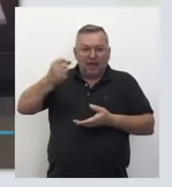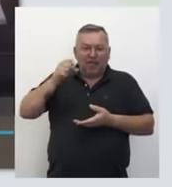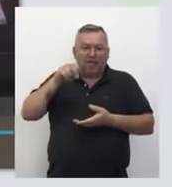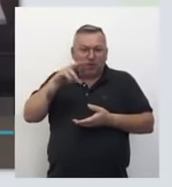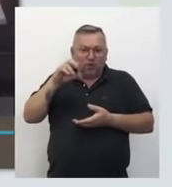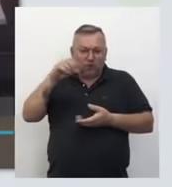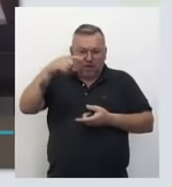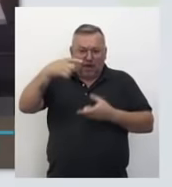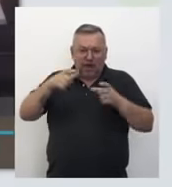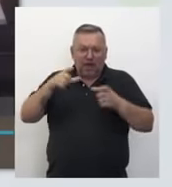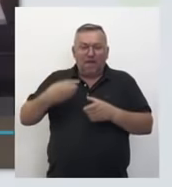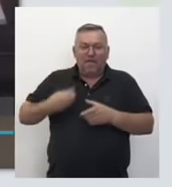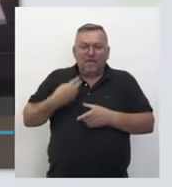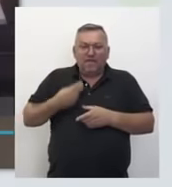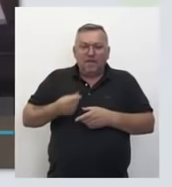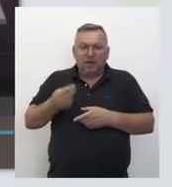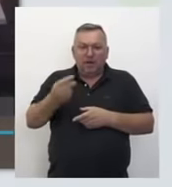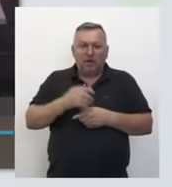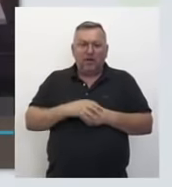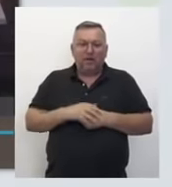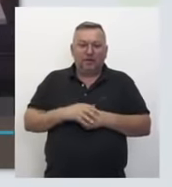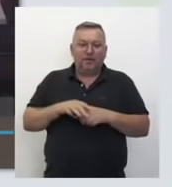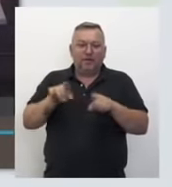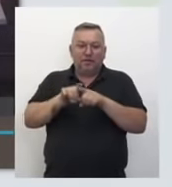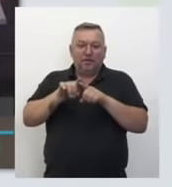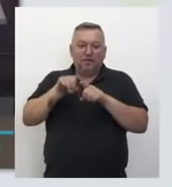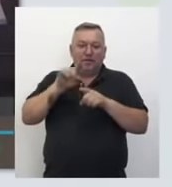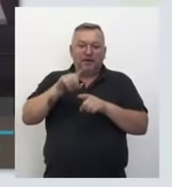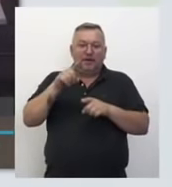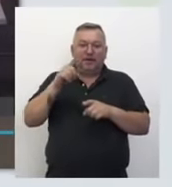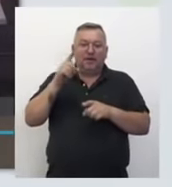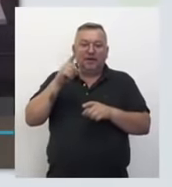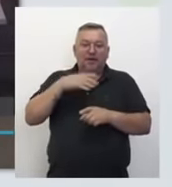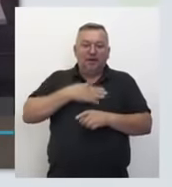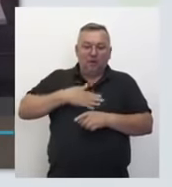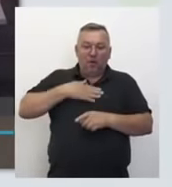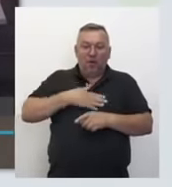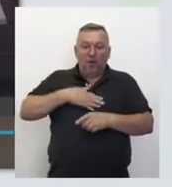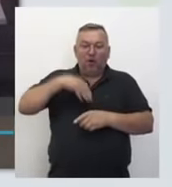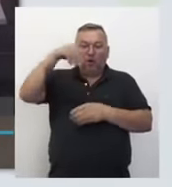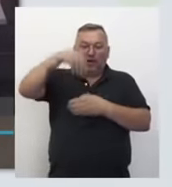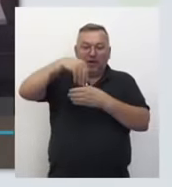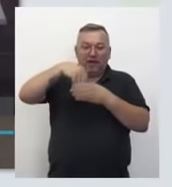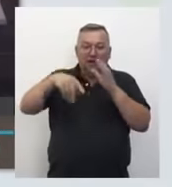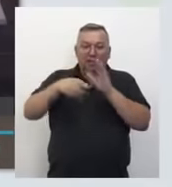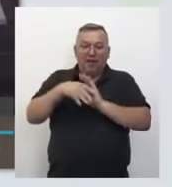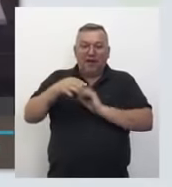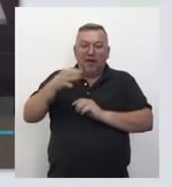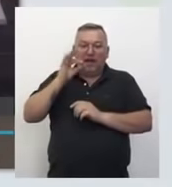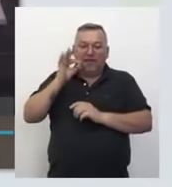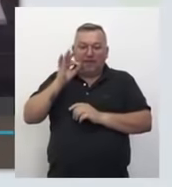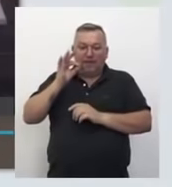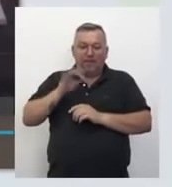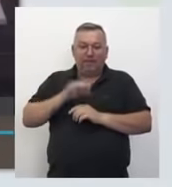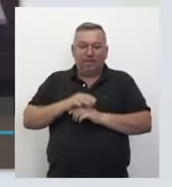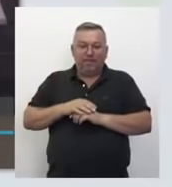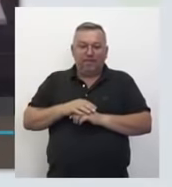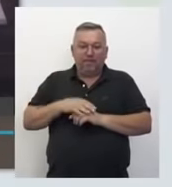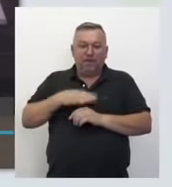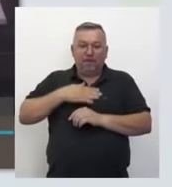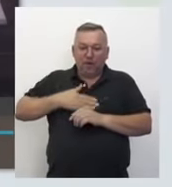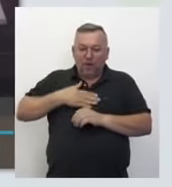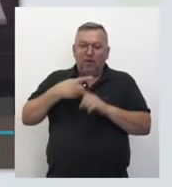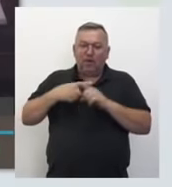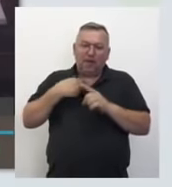suco com essa embalagem. Também essa embalagem aqui, que é a embalagem de café. E eu gostei por causa que ela